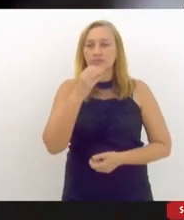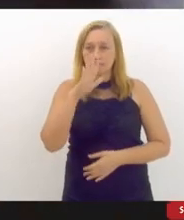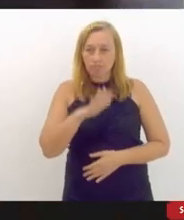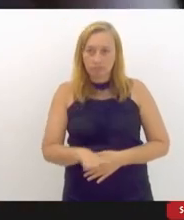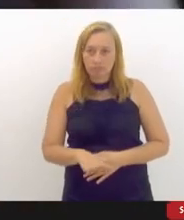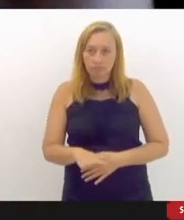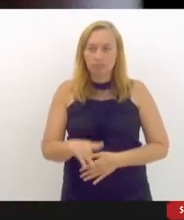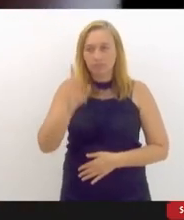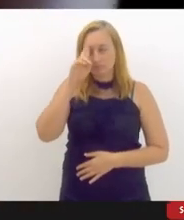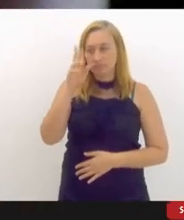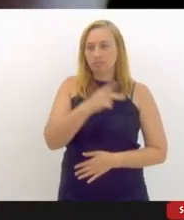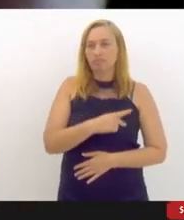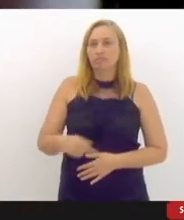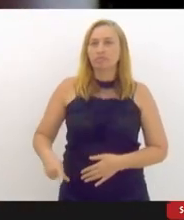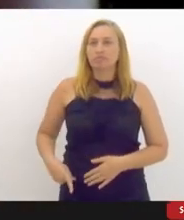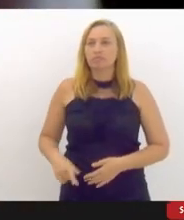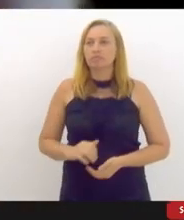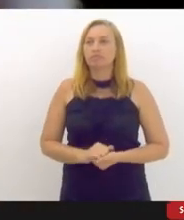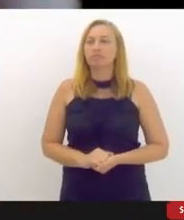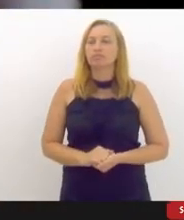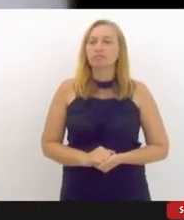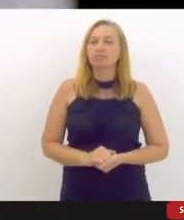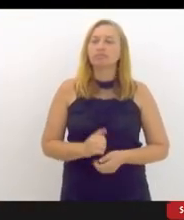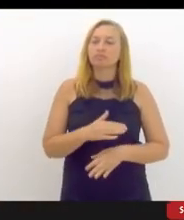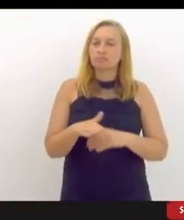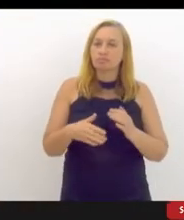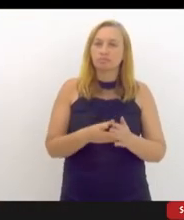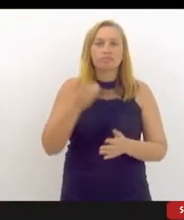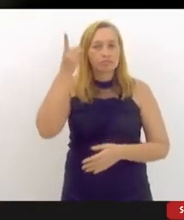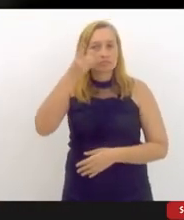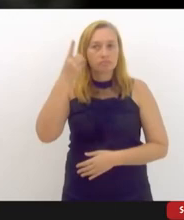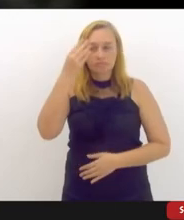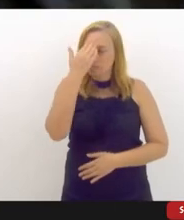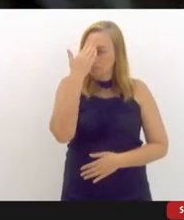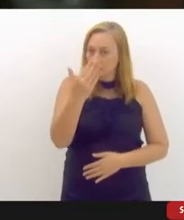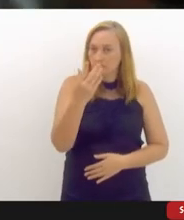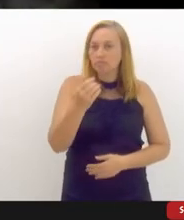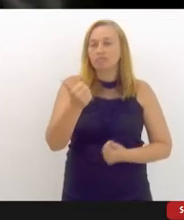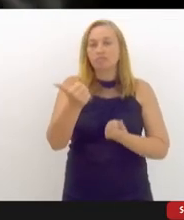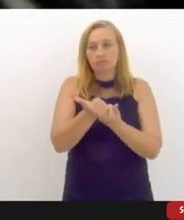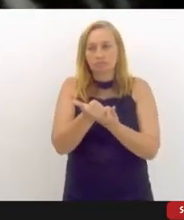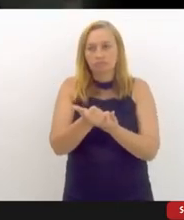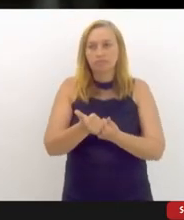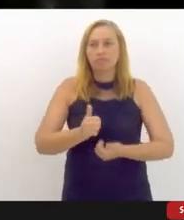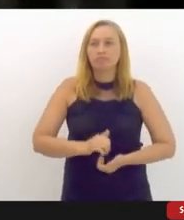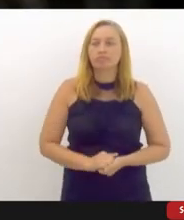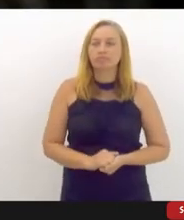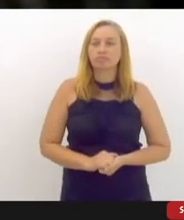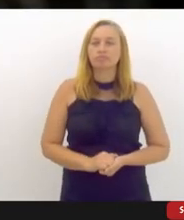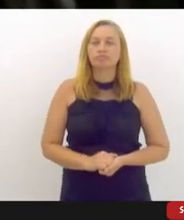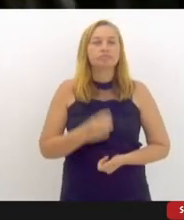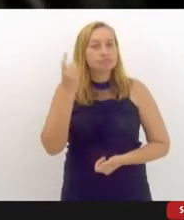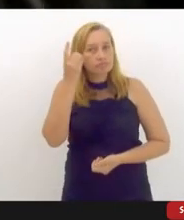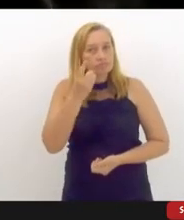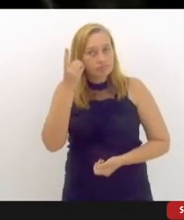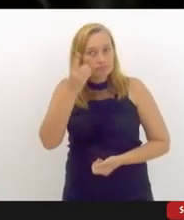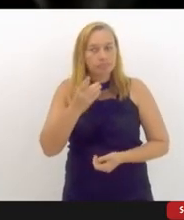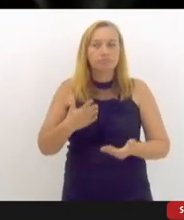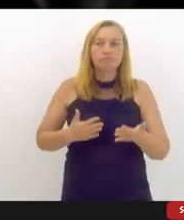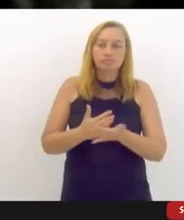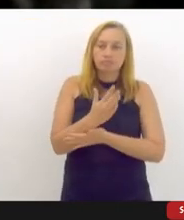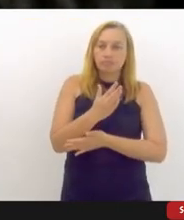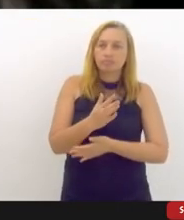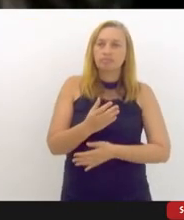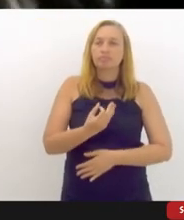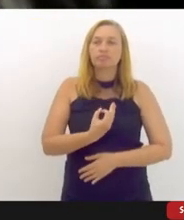Boa tarde, presidente. Boa tarde, amigos deputados. Quero agradecer aí o apoio dos deputados pela aprovação da